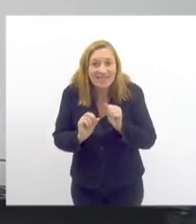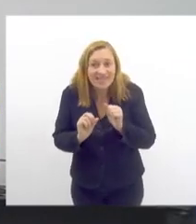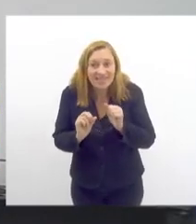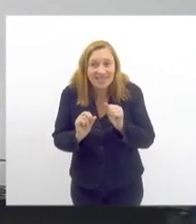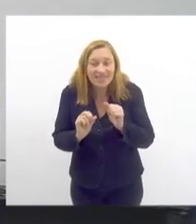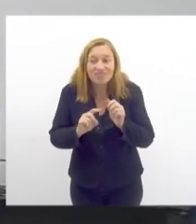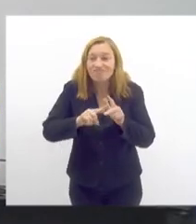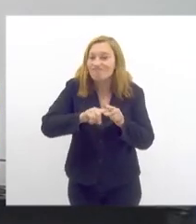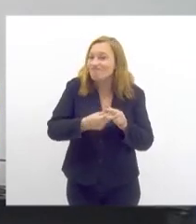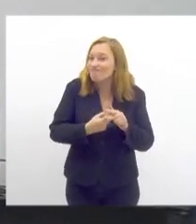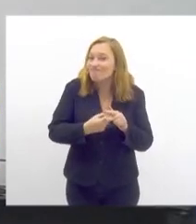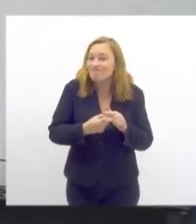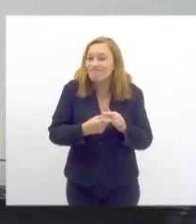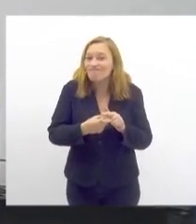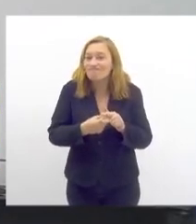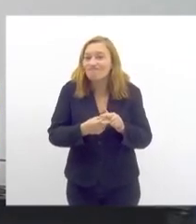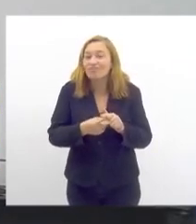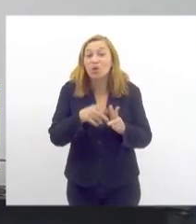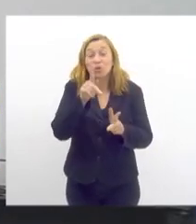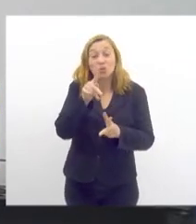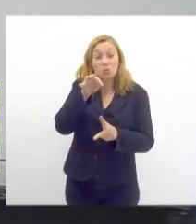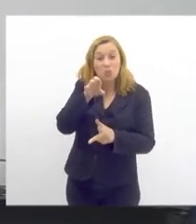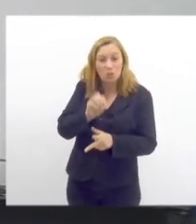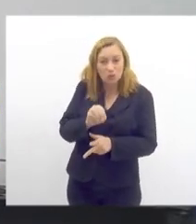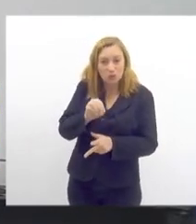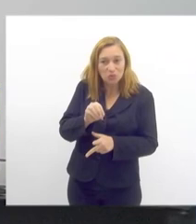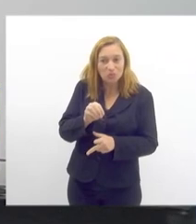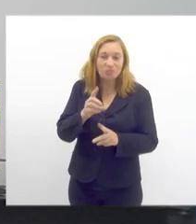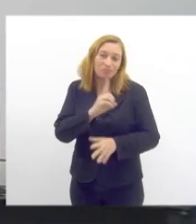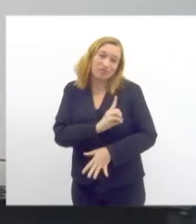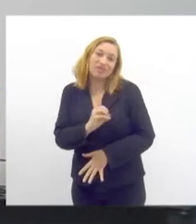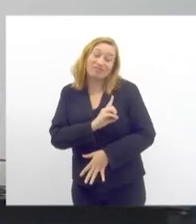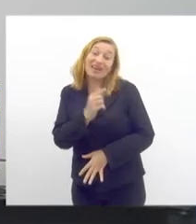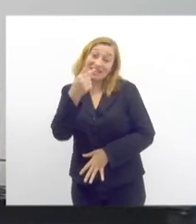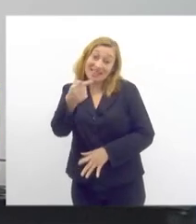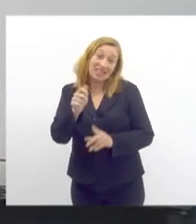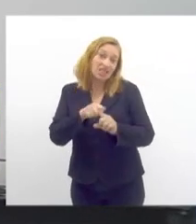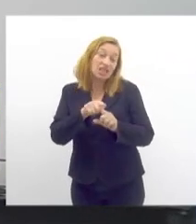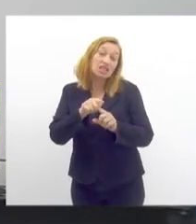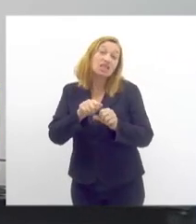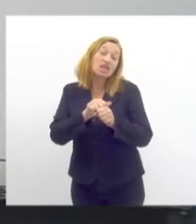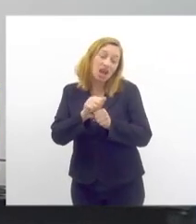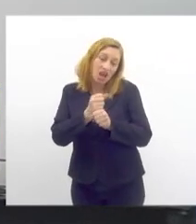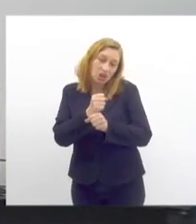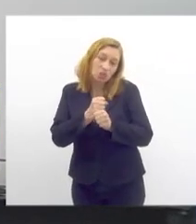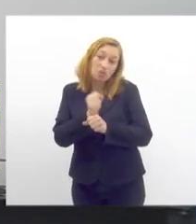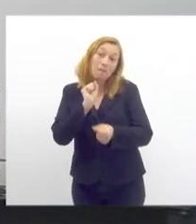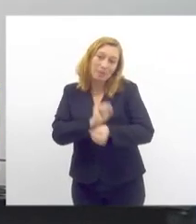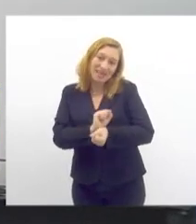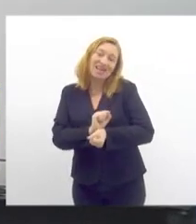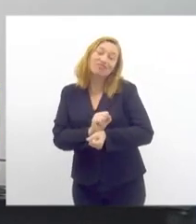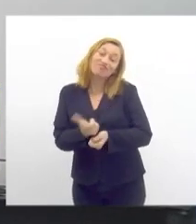fazia manutenção nos postos do DETRAN. Há 7 anos não se fazia manutenção.